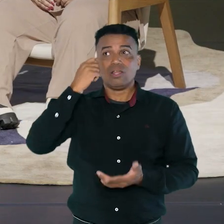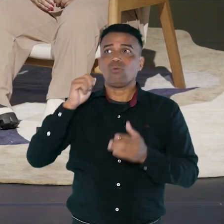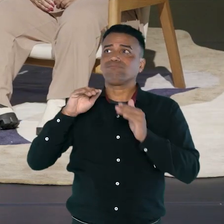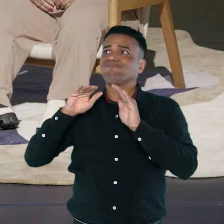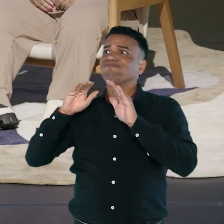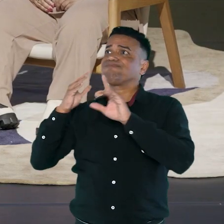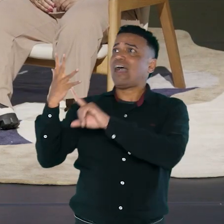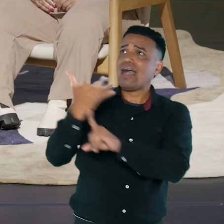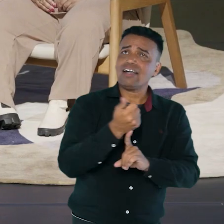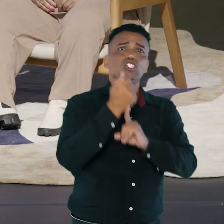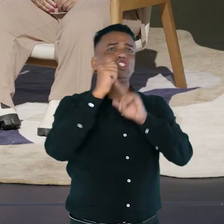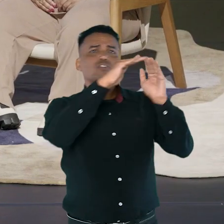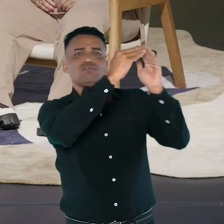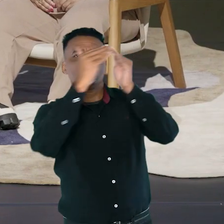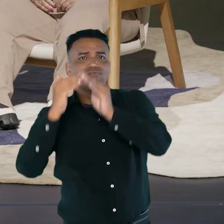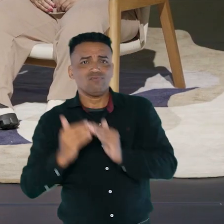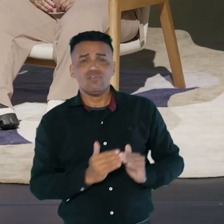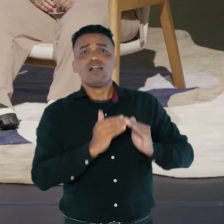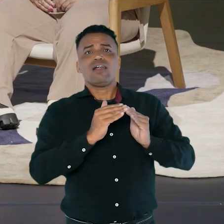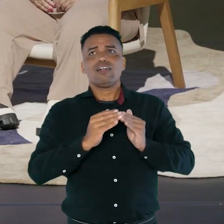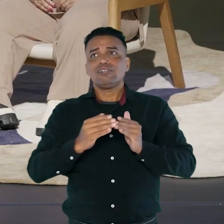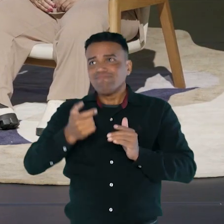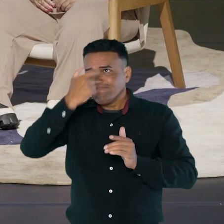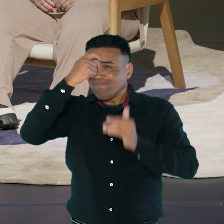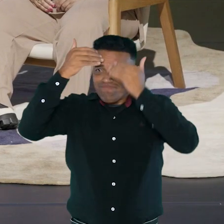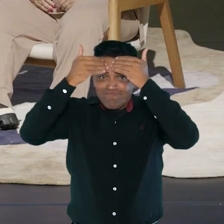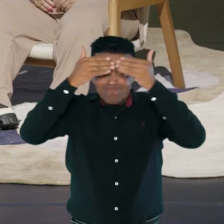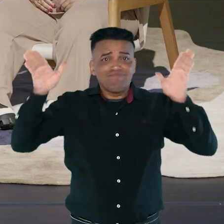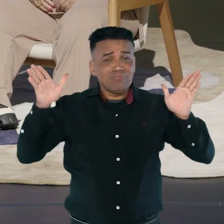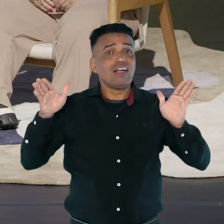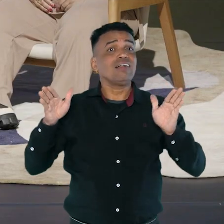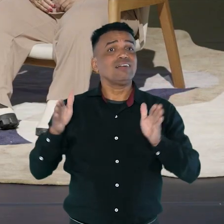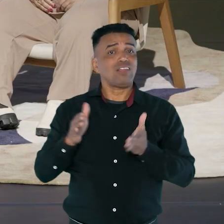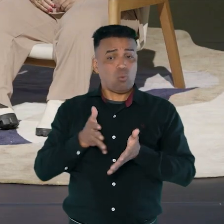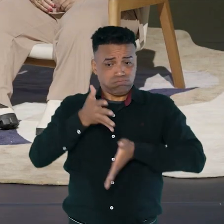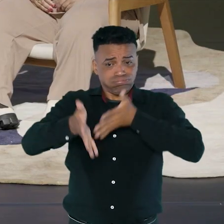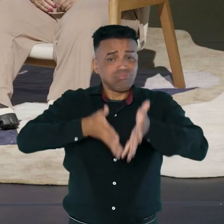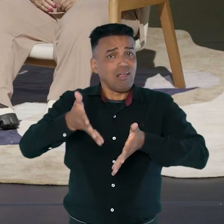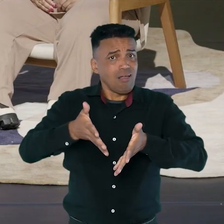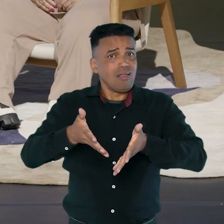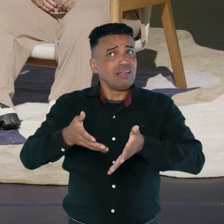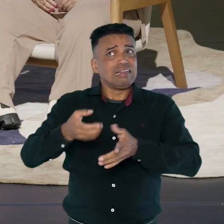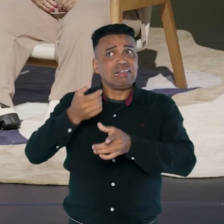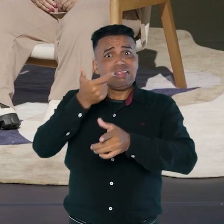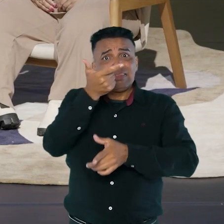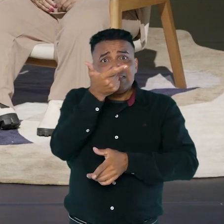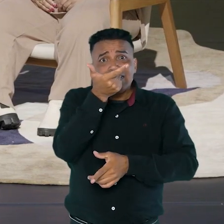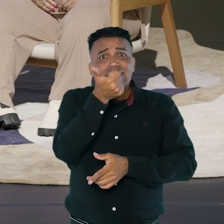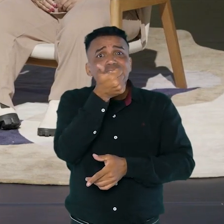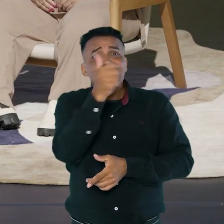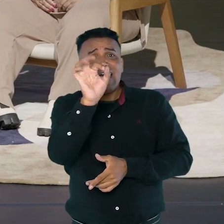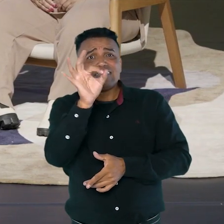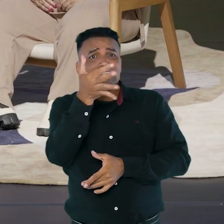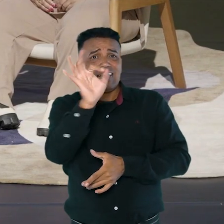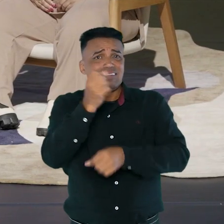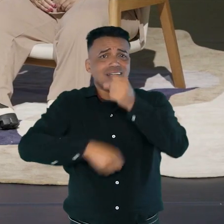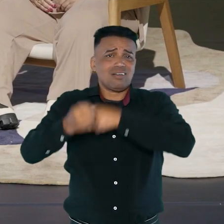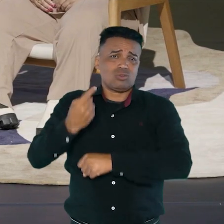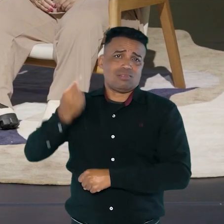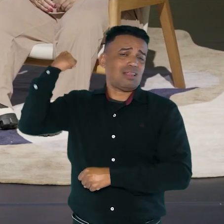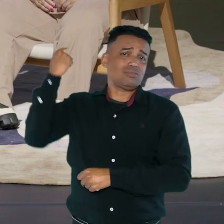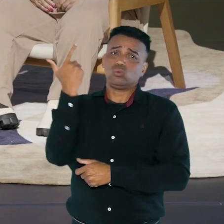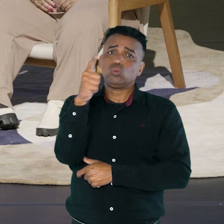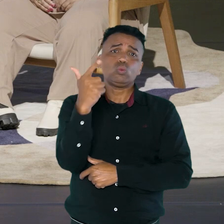ganhou corações, ganhou mentes, e a gente avançou em narrativa também, né? Se a gente pensar 10 anos atrás, a gente realmente não tinha, né? Como você